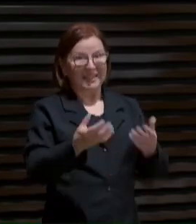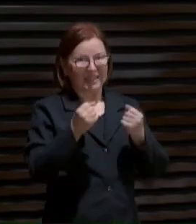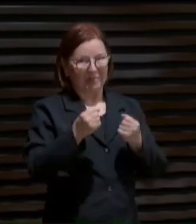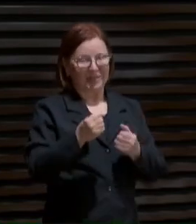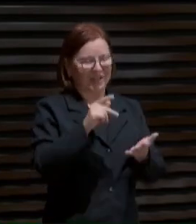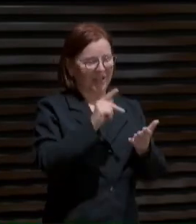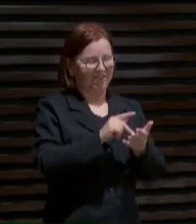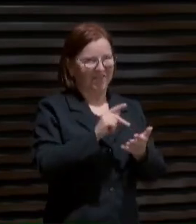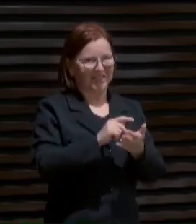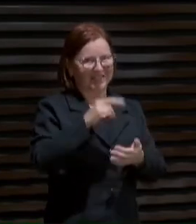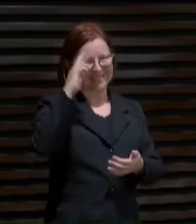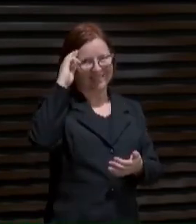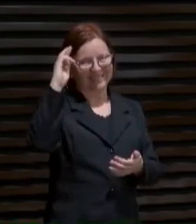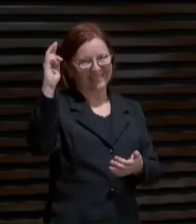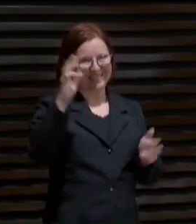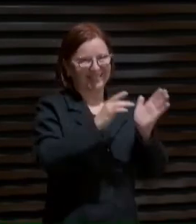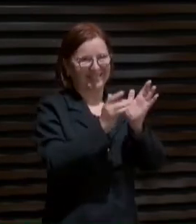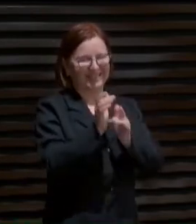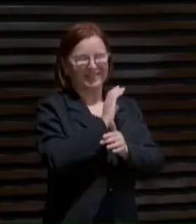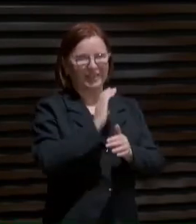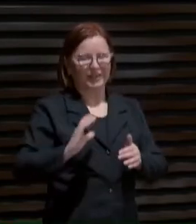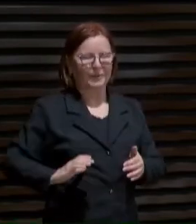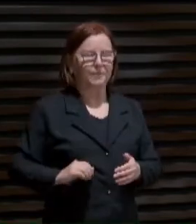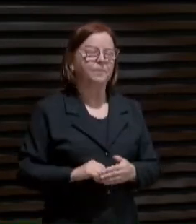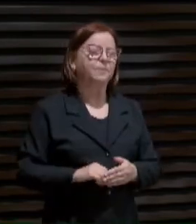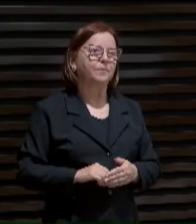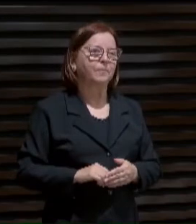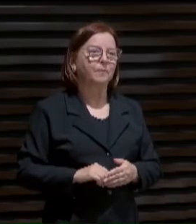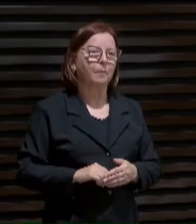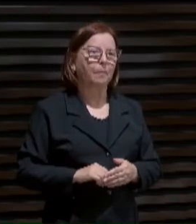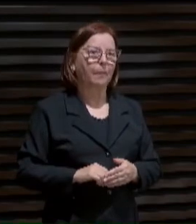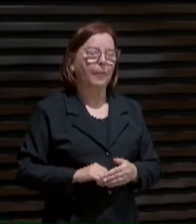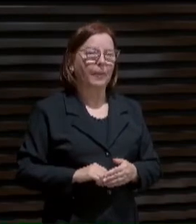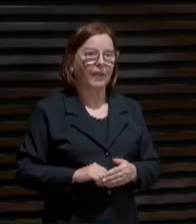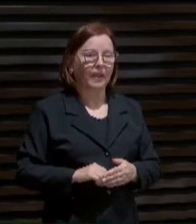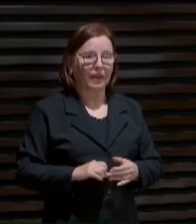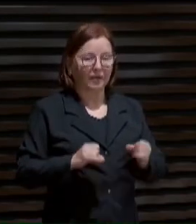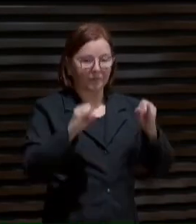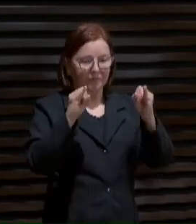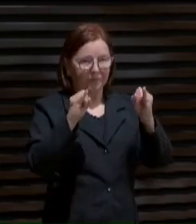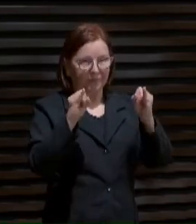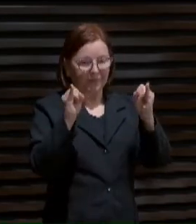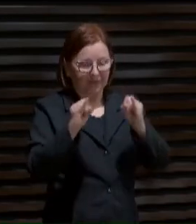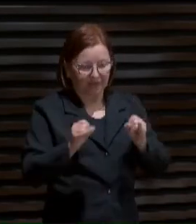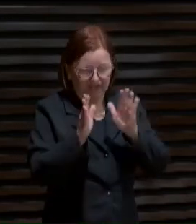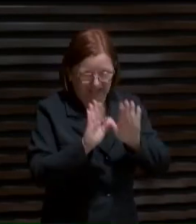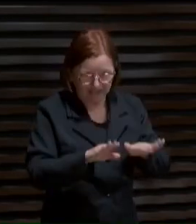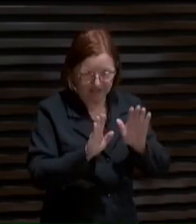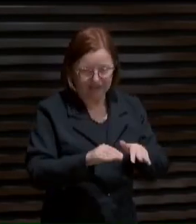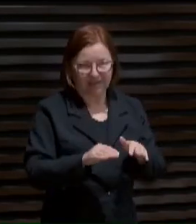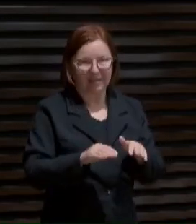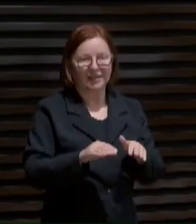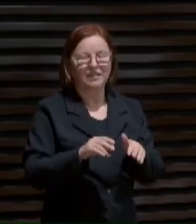Cristo e a idolatria voltar lá o texto do boletim consiste em confiar e